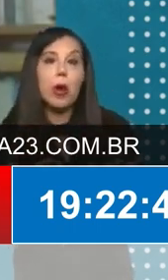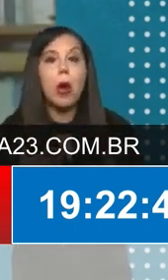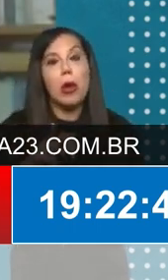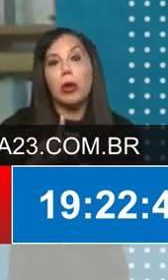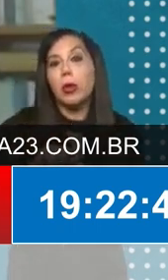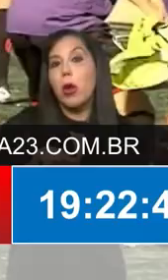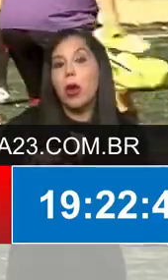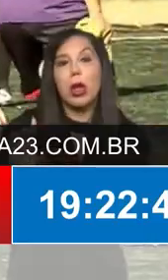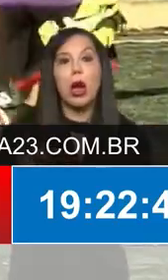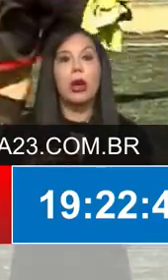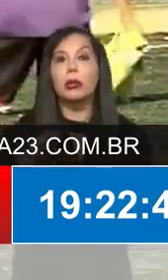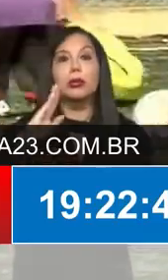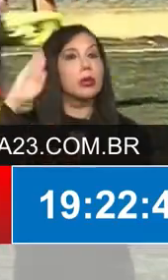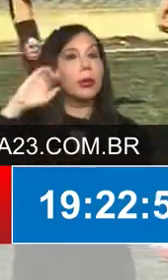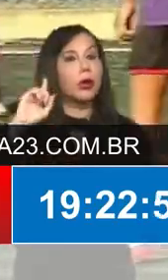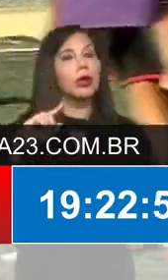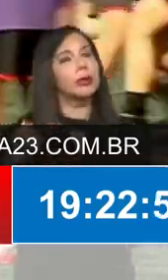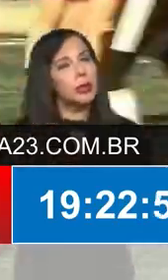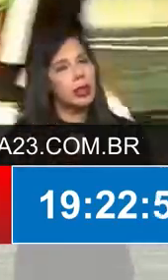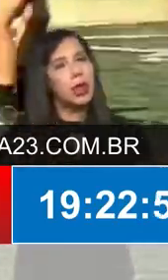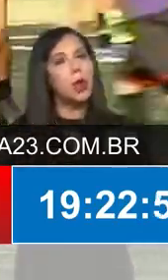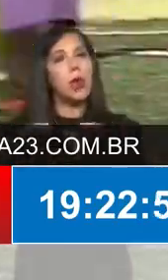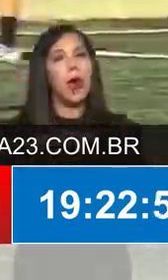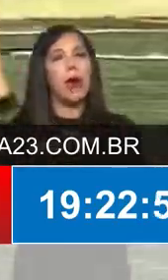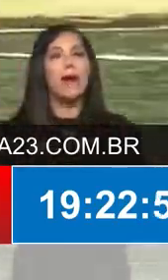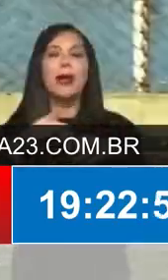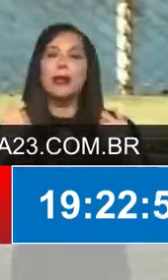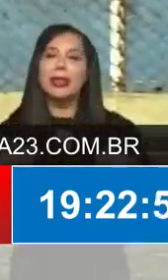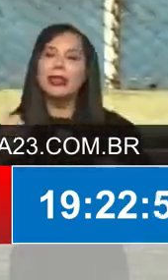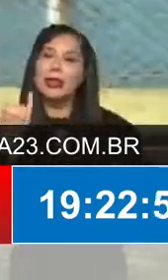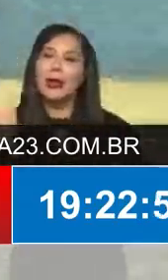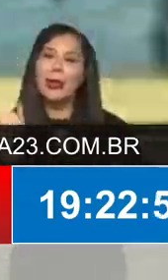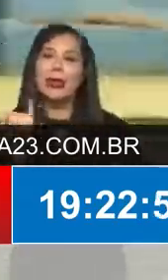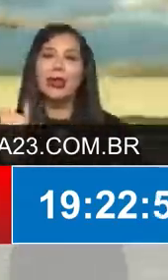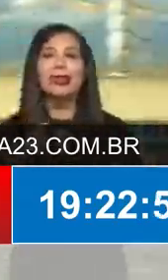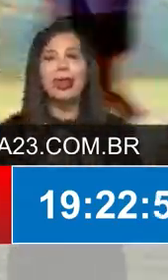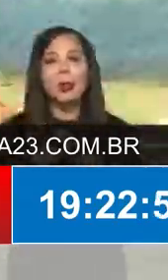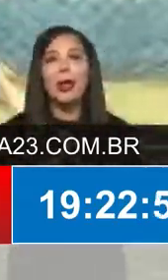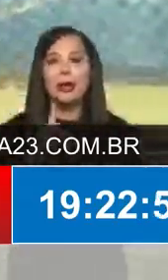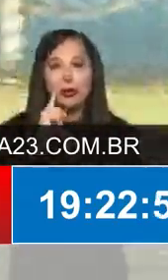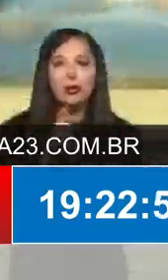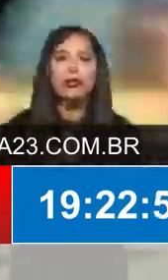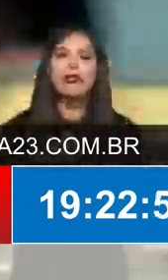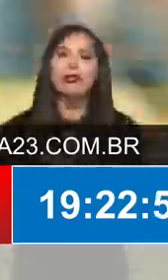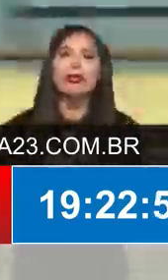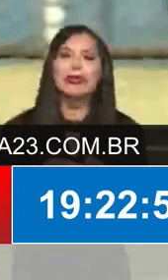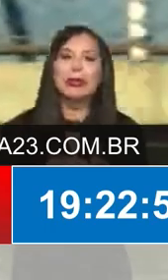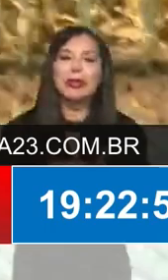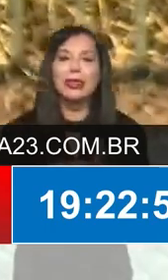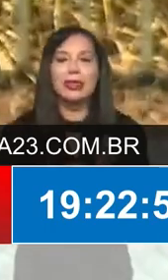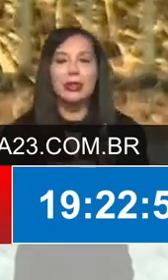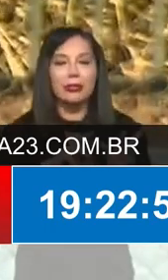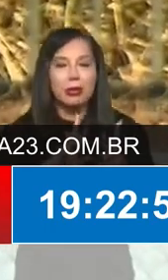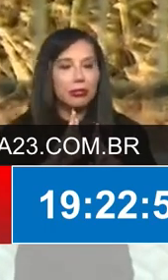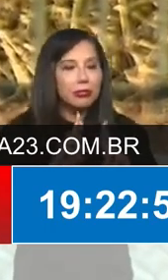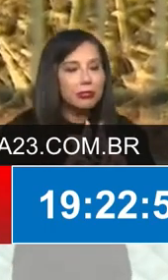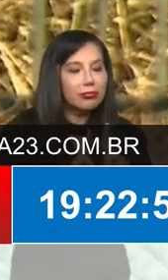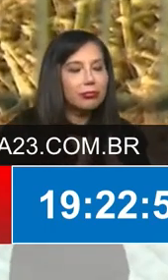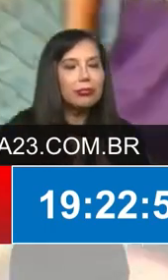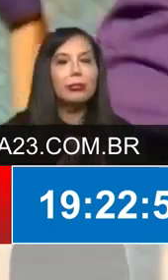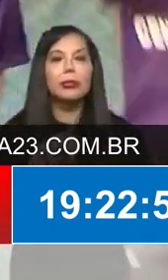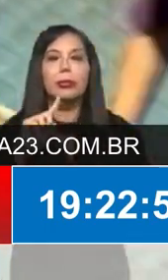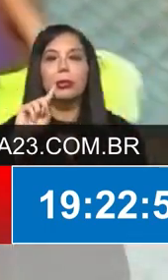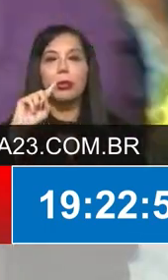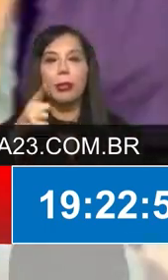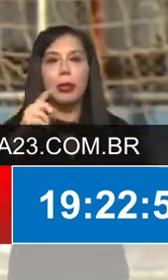horários nobres. A necessidade de ocupar estes espaços também foi indicada no diagnóstico, que reuniu respostas de 1.090